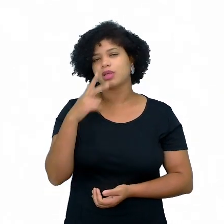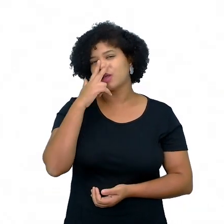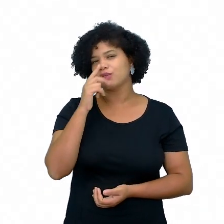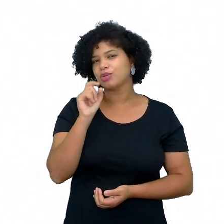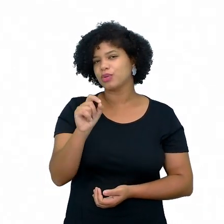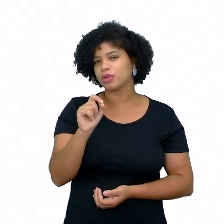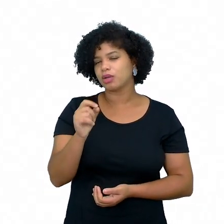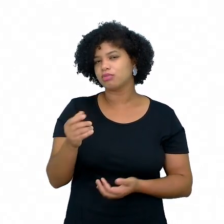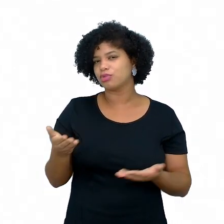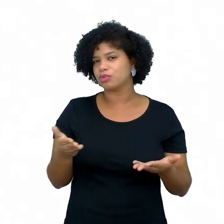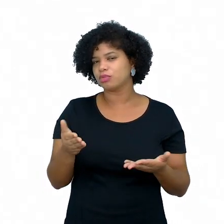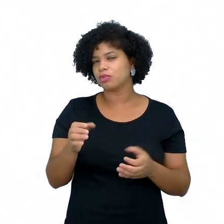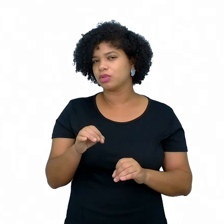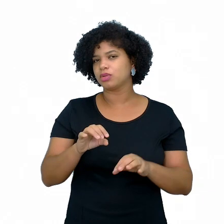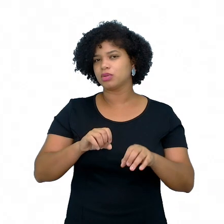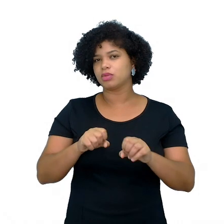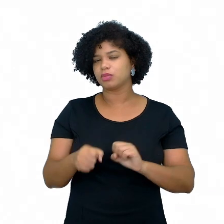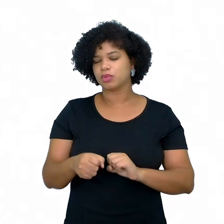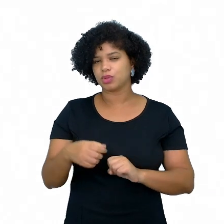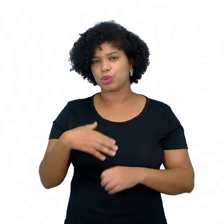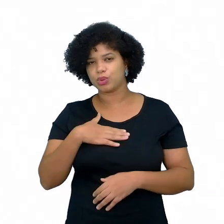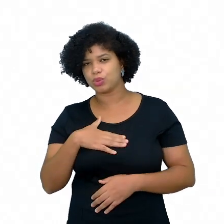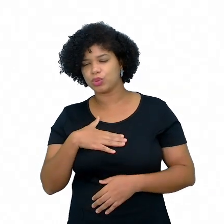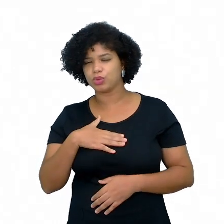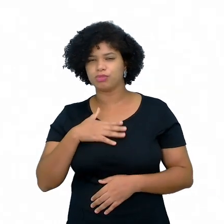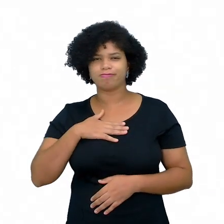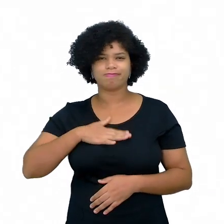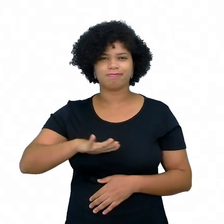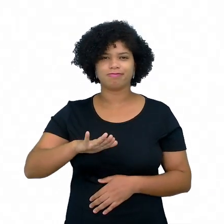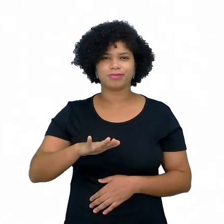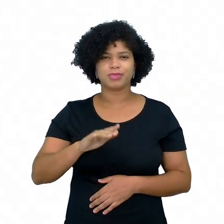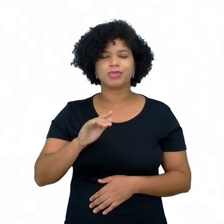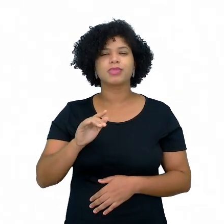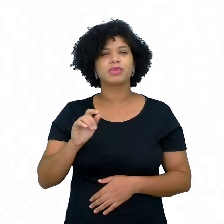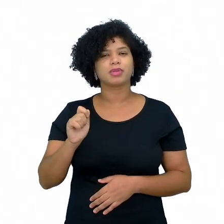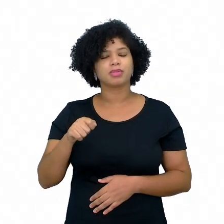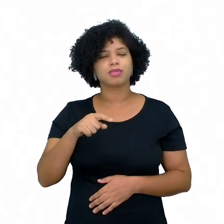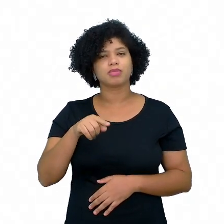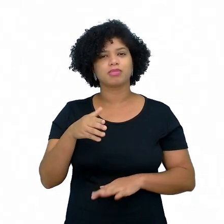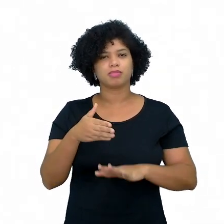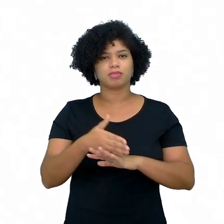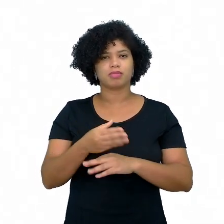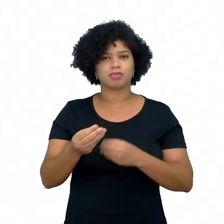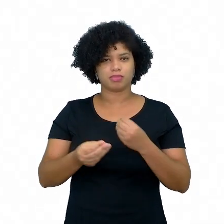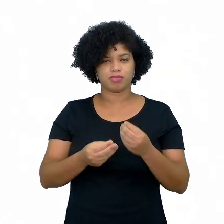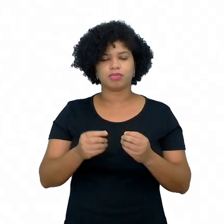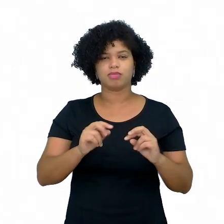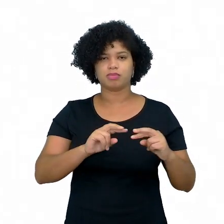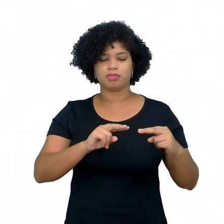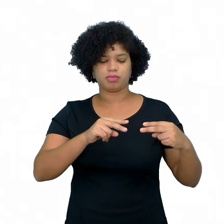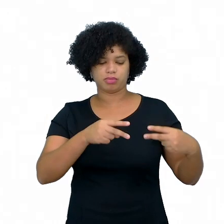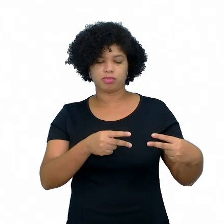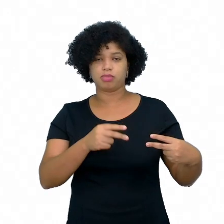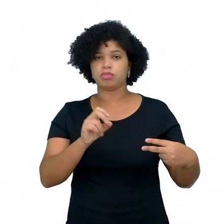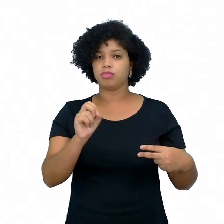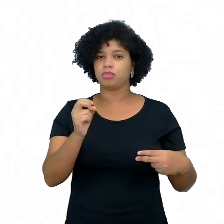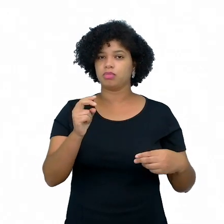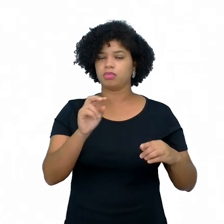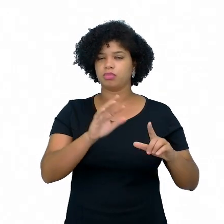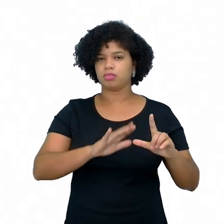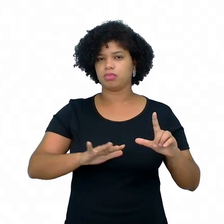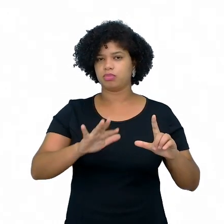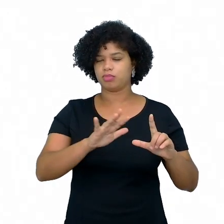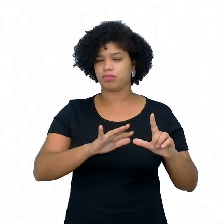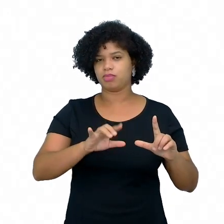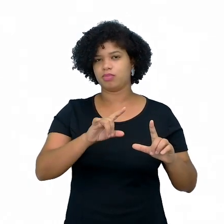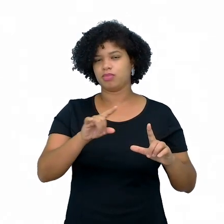foi, né, a nossa formação. Basta, né, vocês usarem esse QR Code, né, para